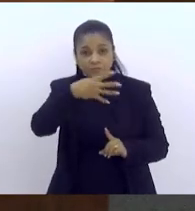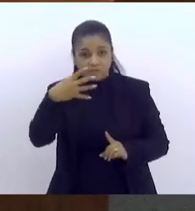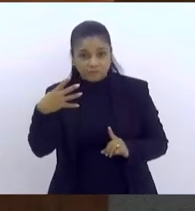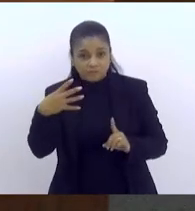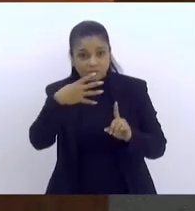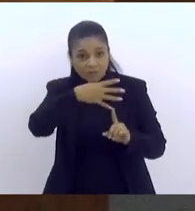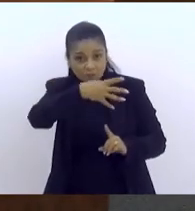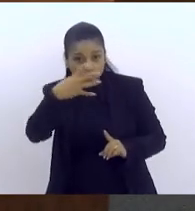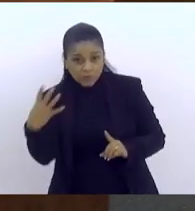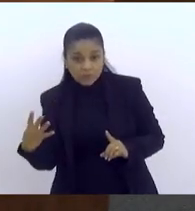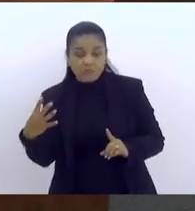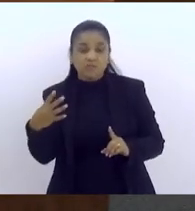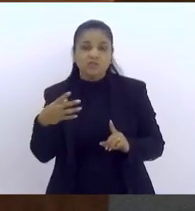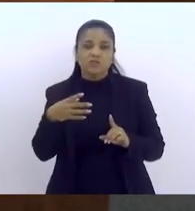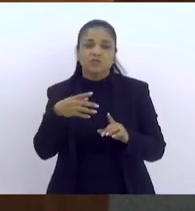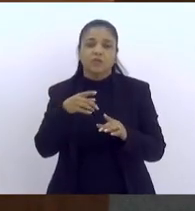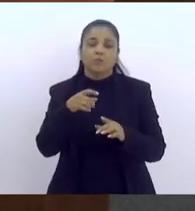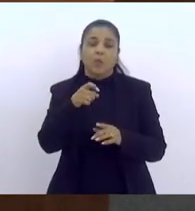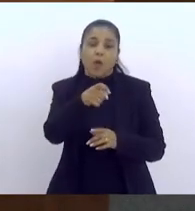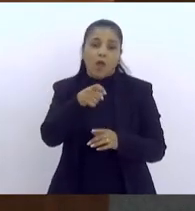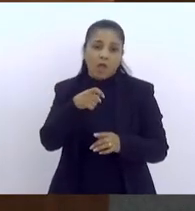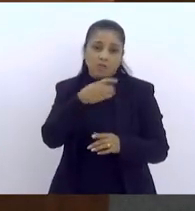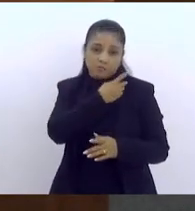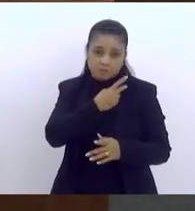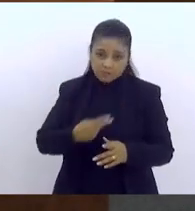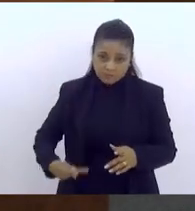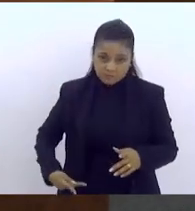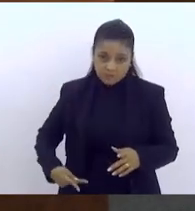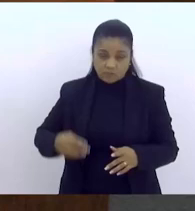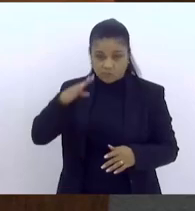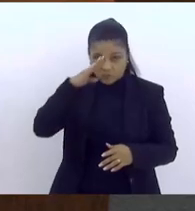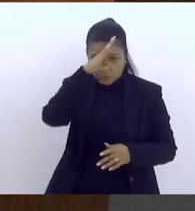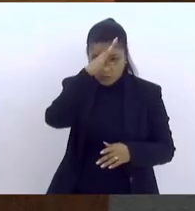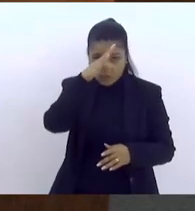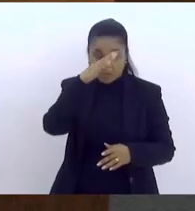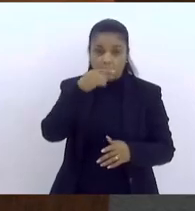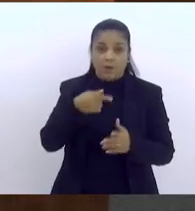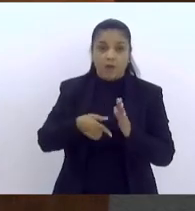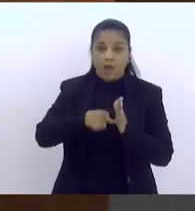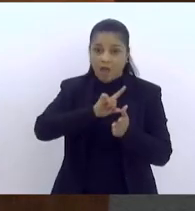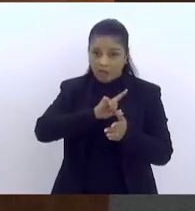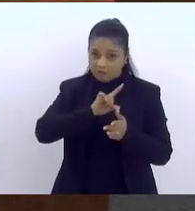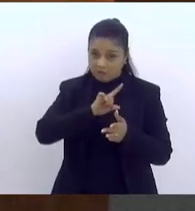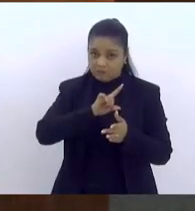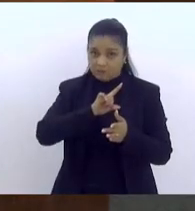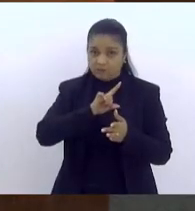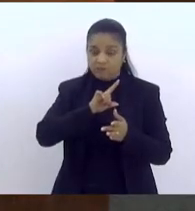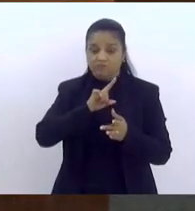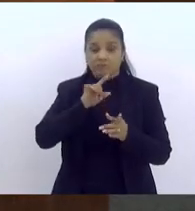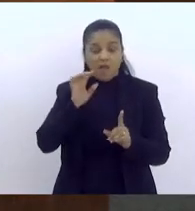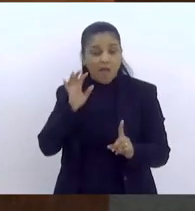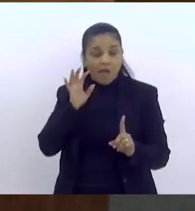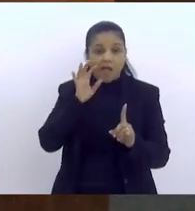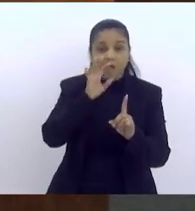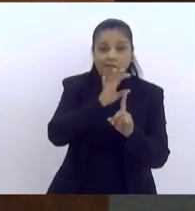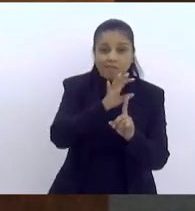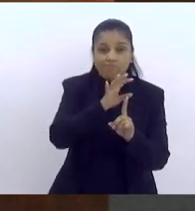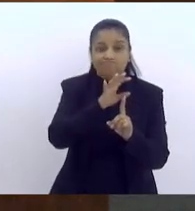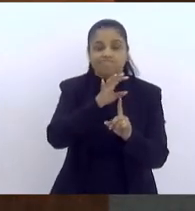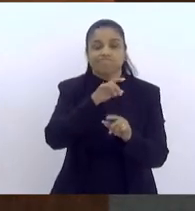Jair Bolsonaro, antes ainda de ser presidente da República, atacou a população